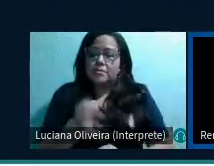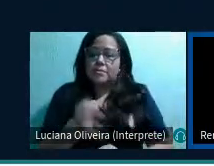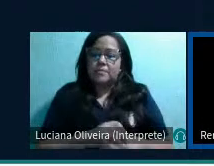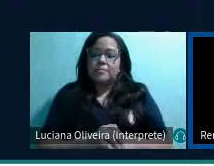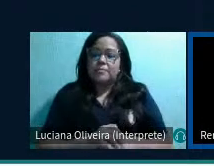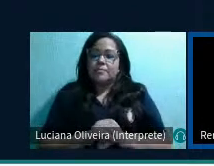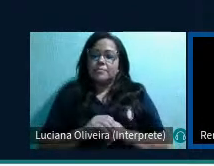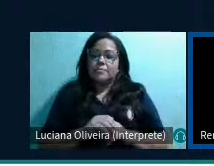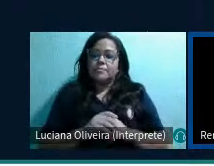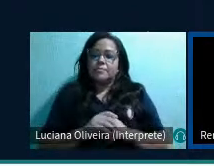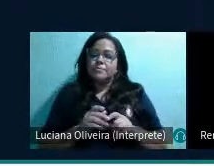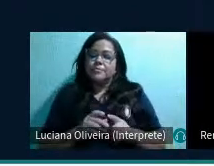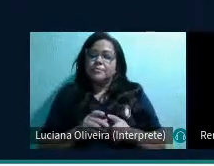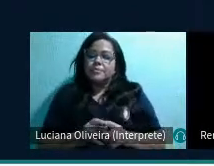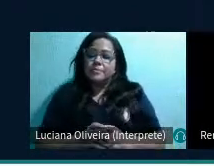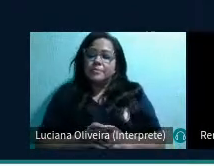mas